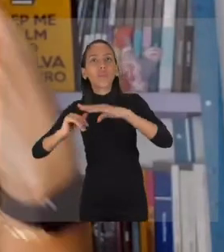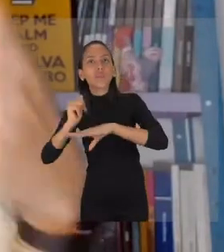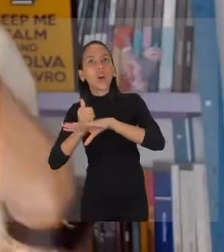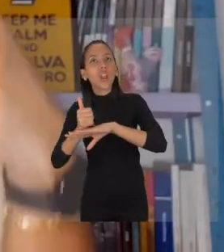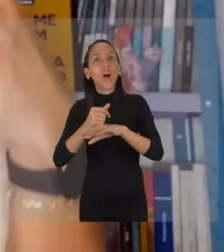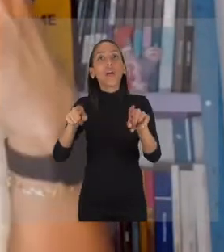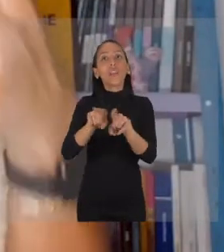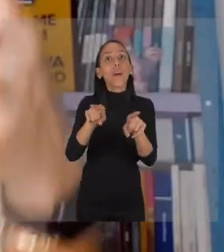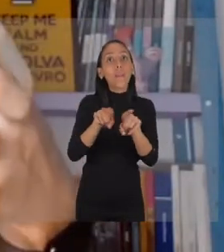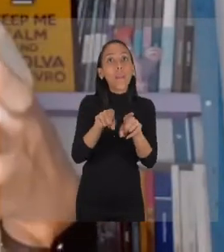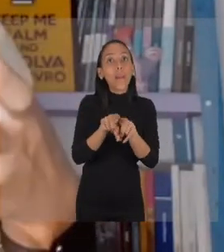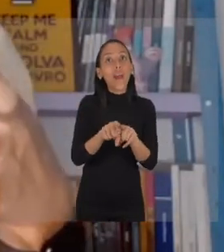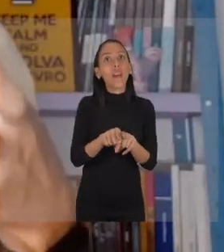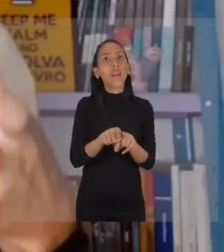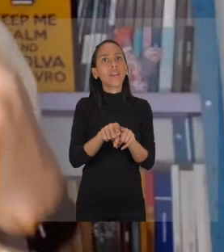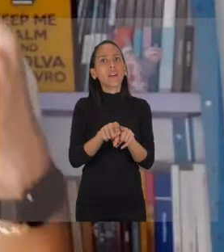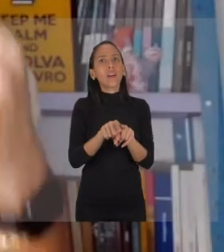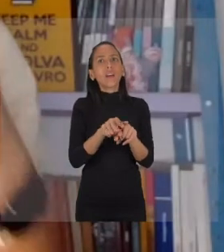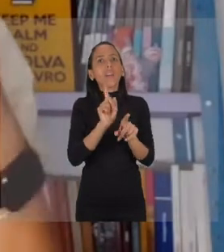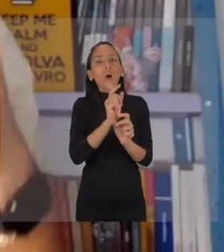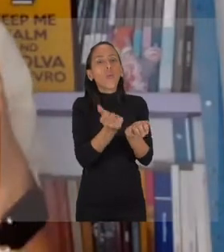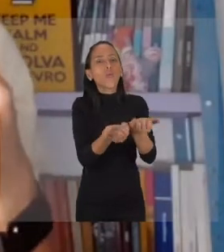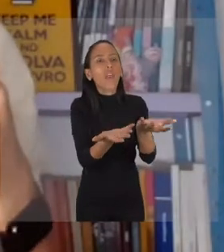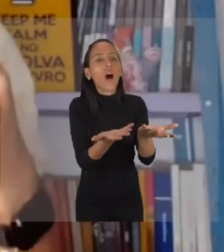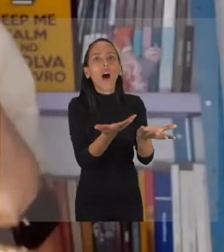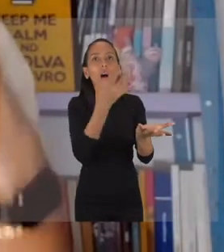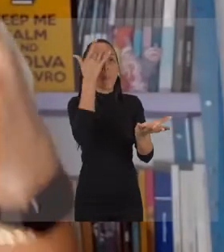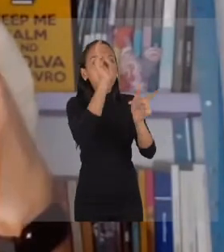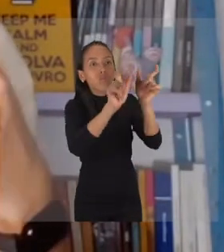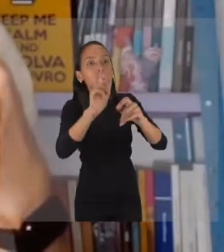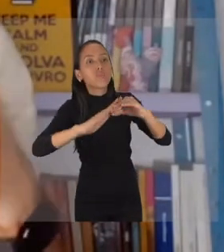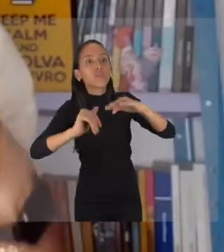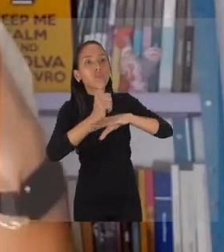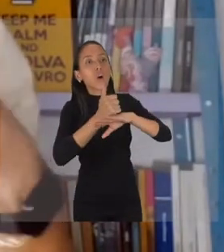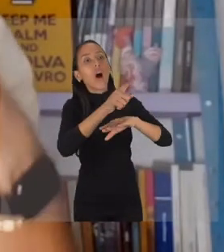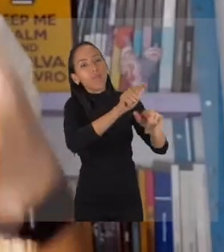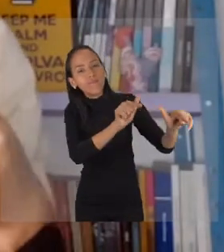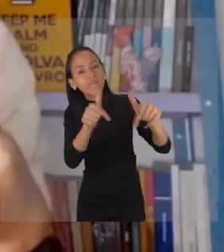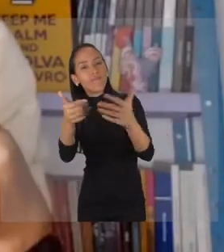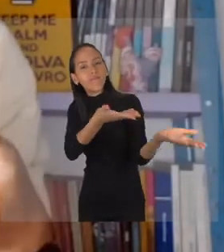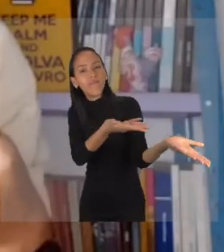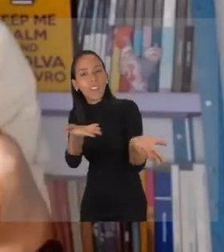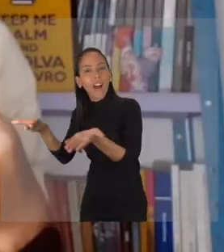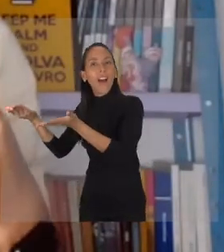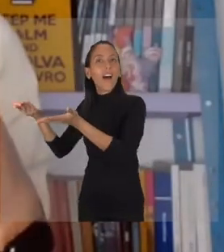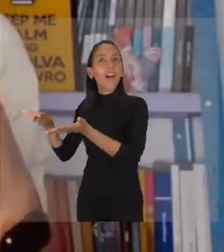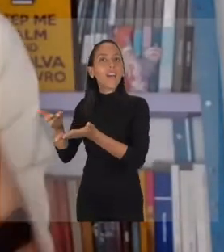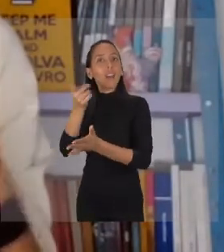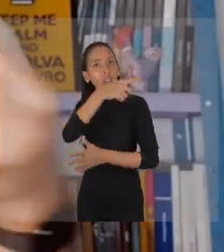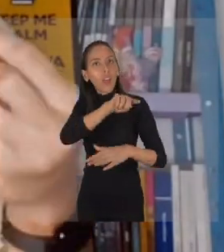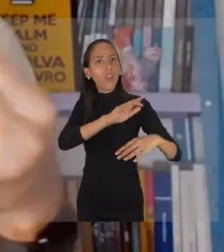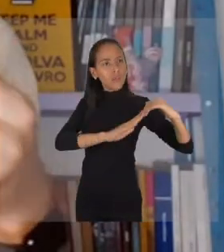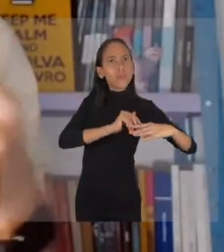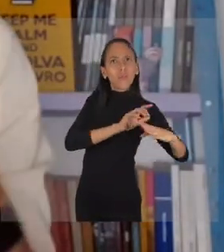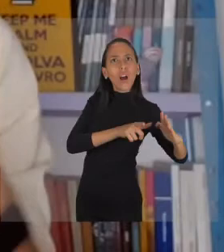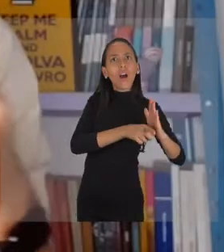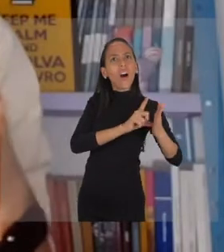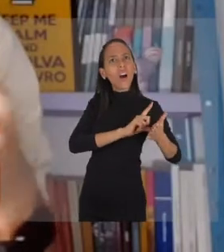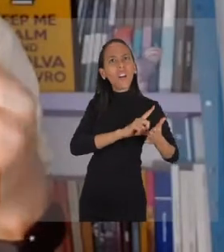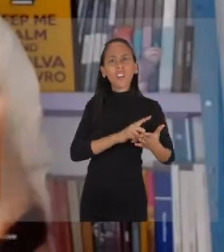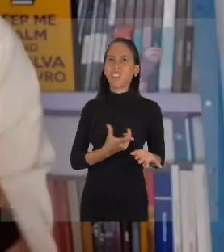que os profissionais corretos, né, façam aquilo que eles foram designados e que eles foram capacitados para fazer, é